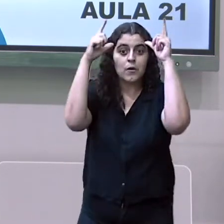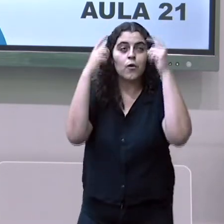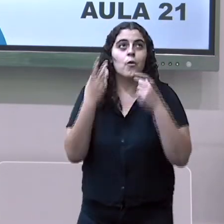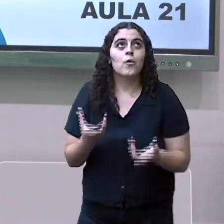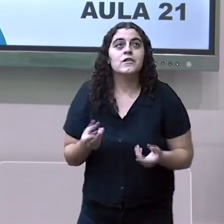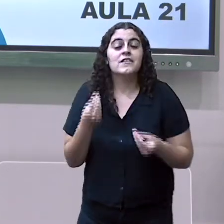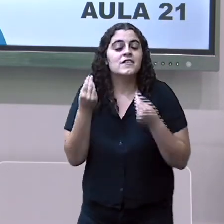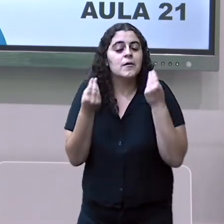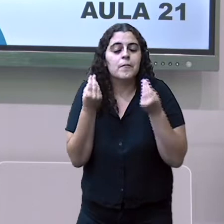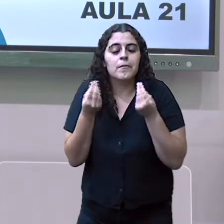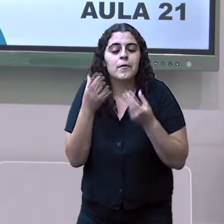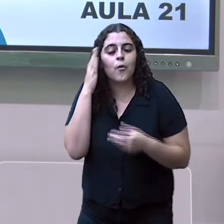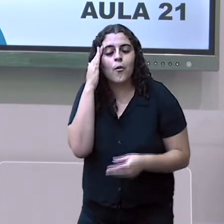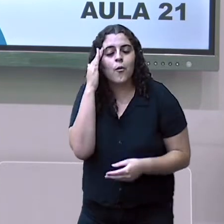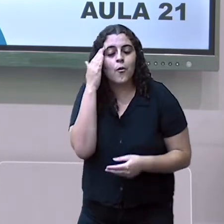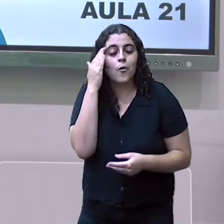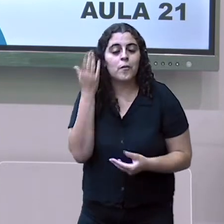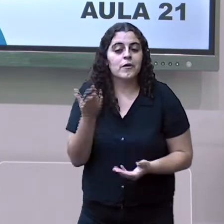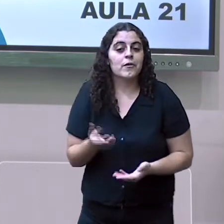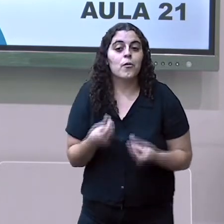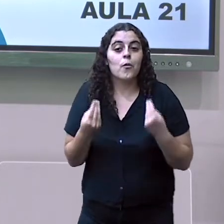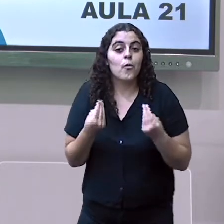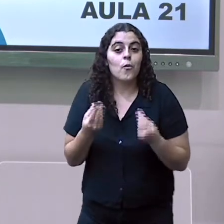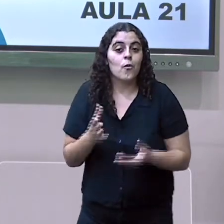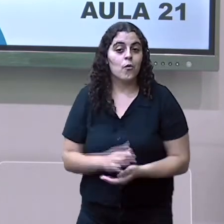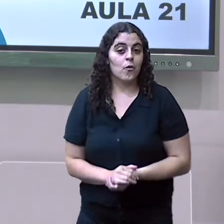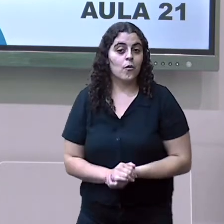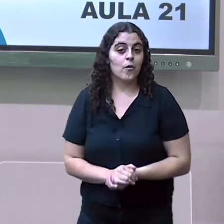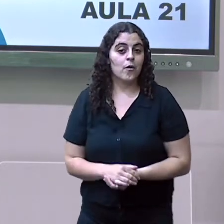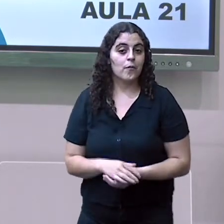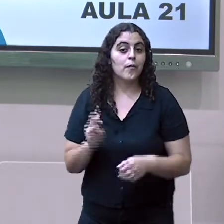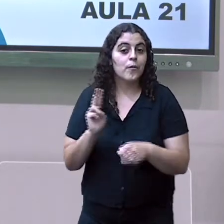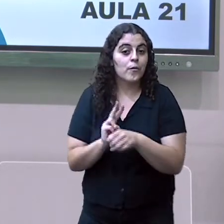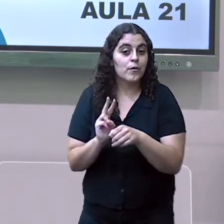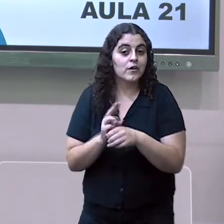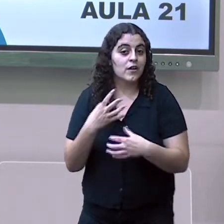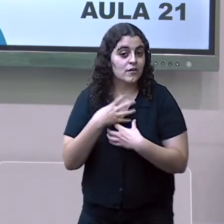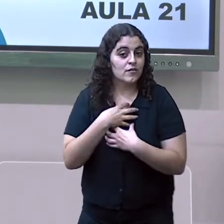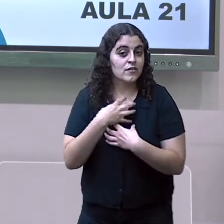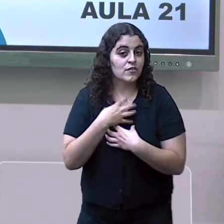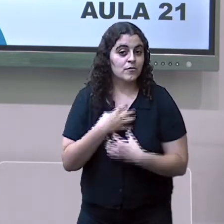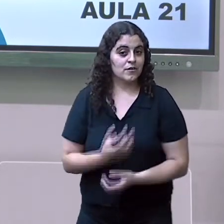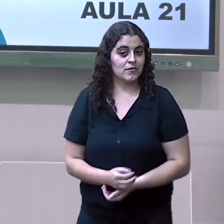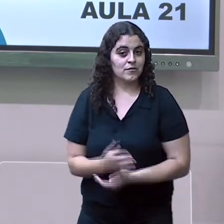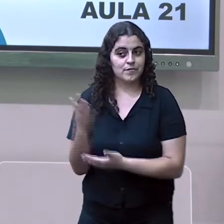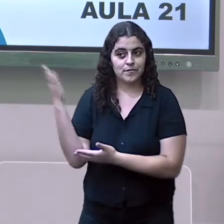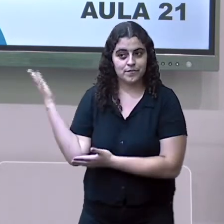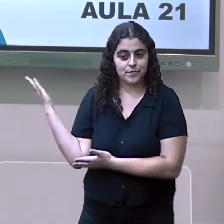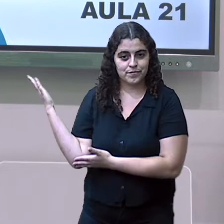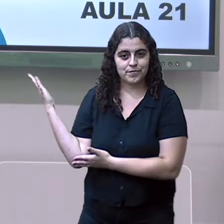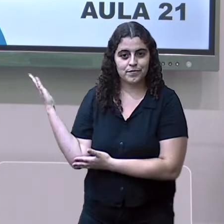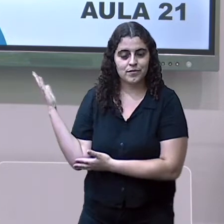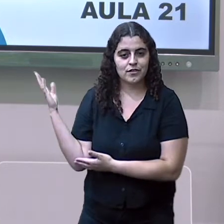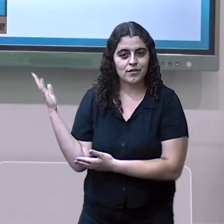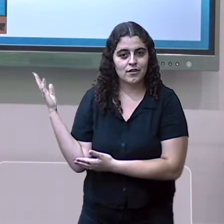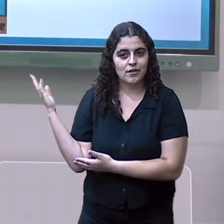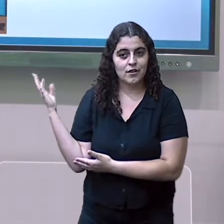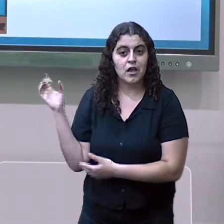saber lidar com os nossos sentimentos. Hoje, não diferente, eu trouxe um sentimento